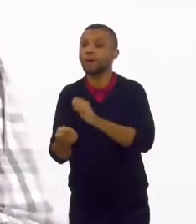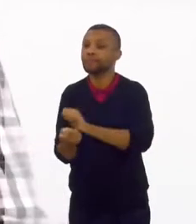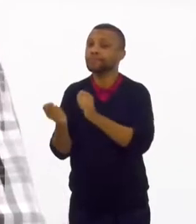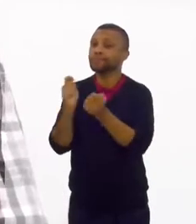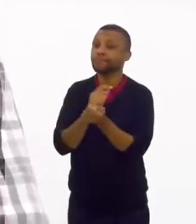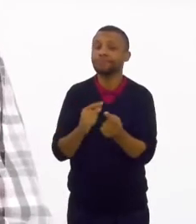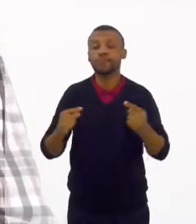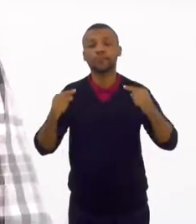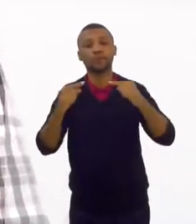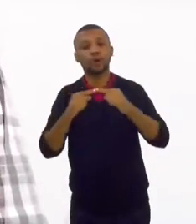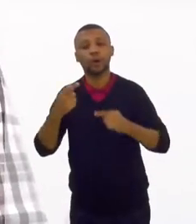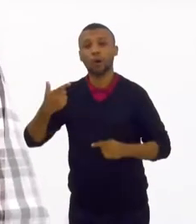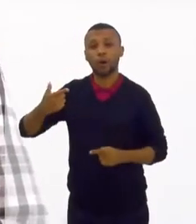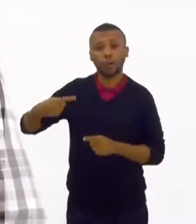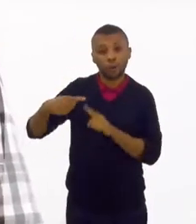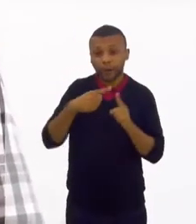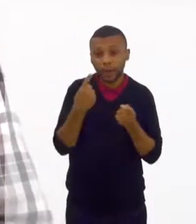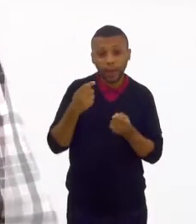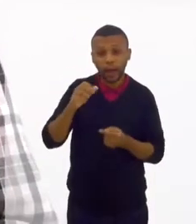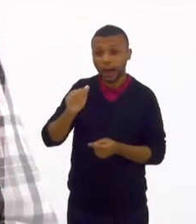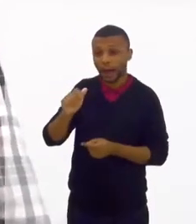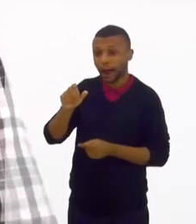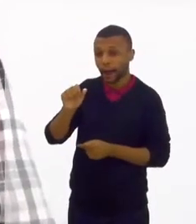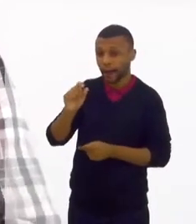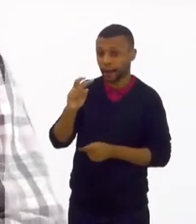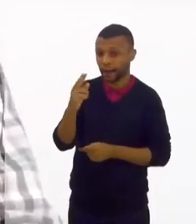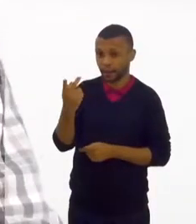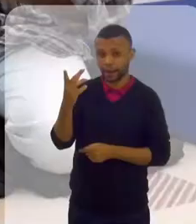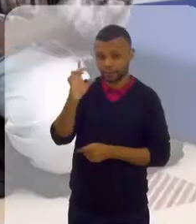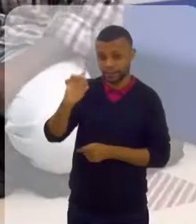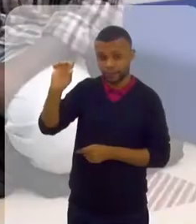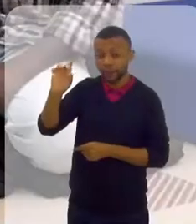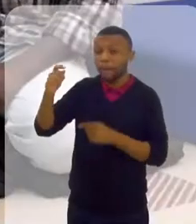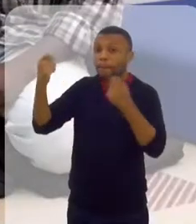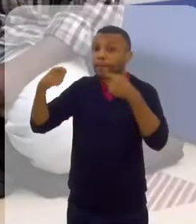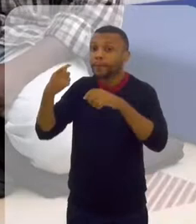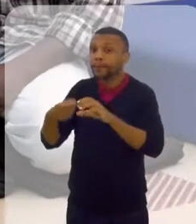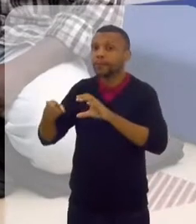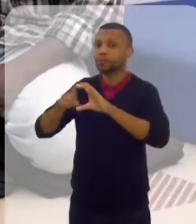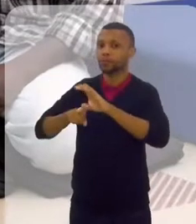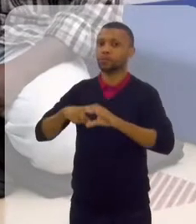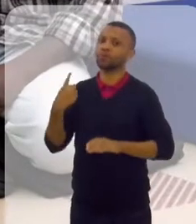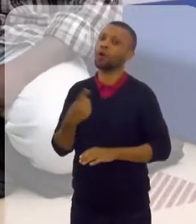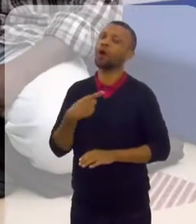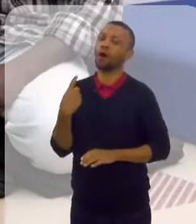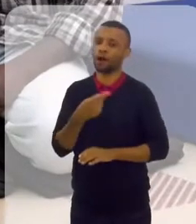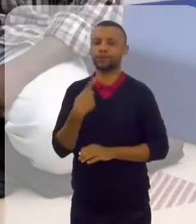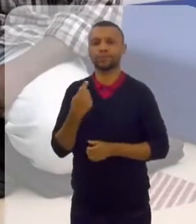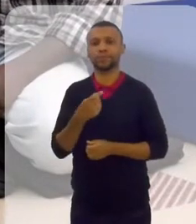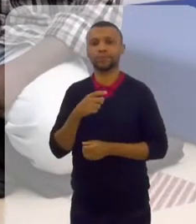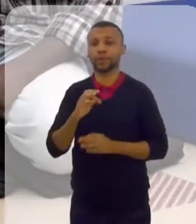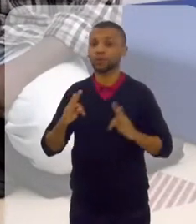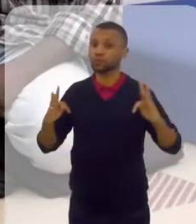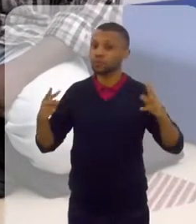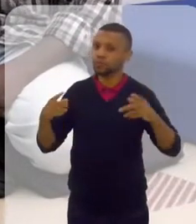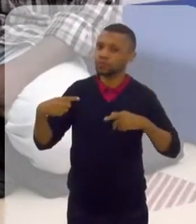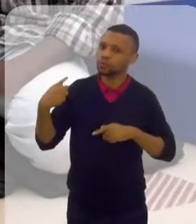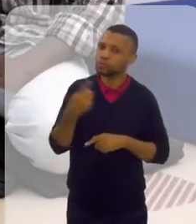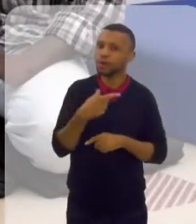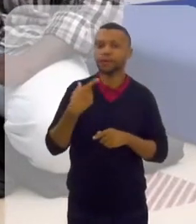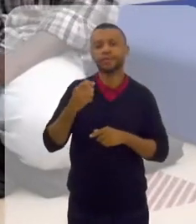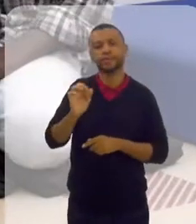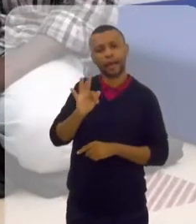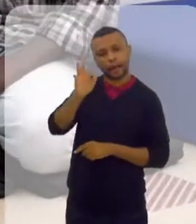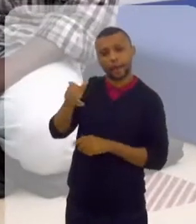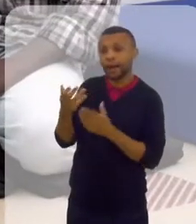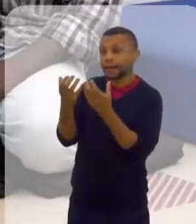readequar novamente o que Allah precisa de nós nisso. Por isso que os africanos eles se tornam, aceitaram essa